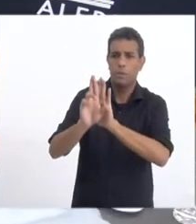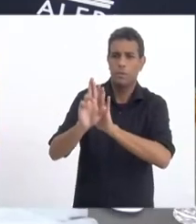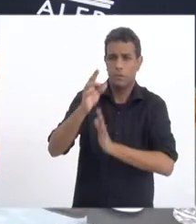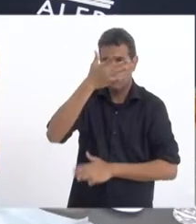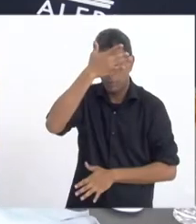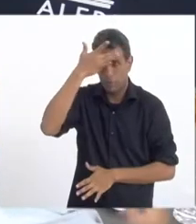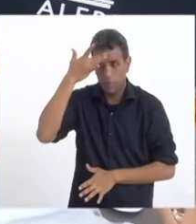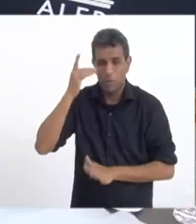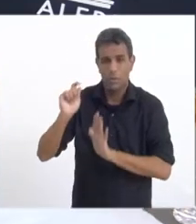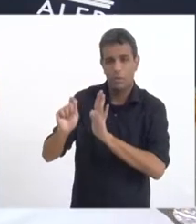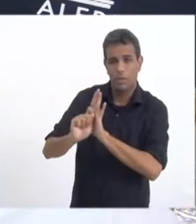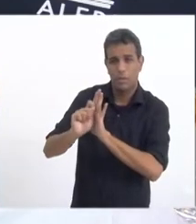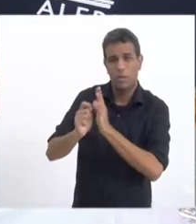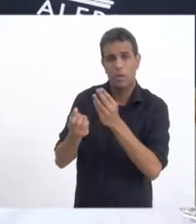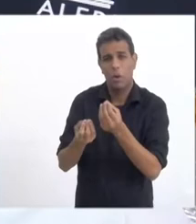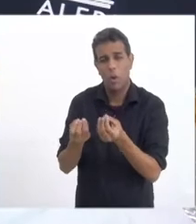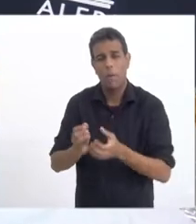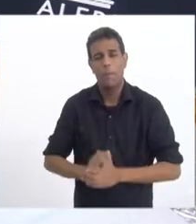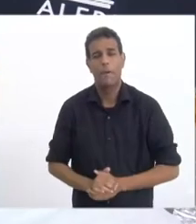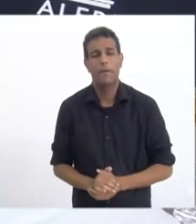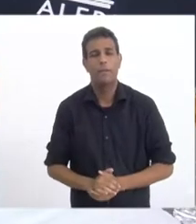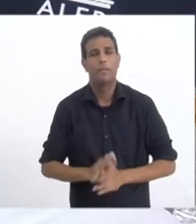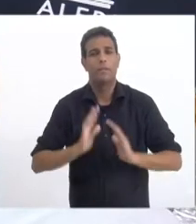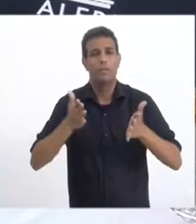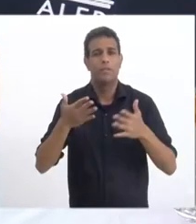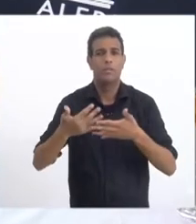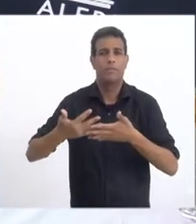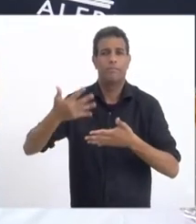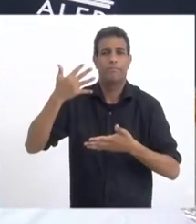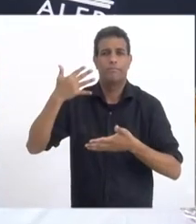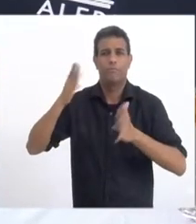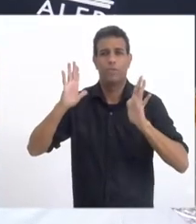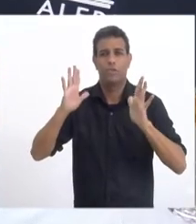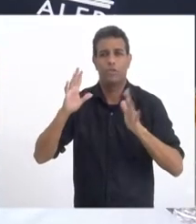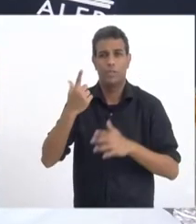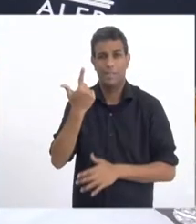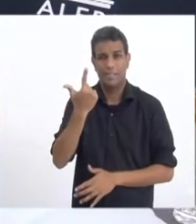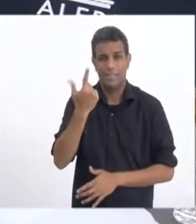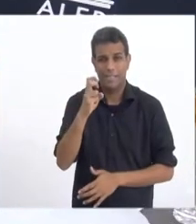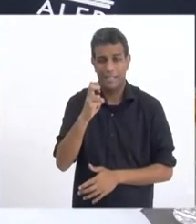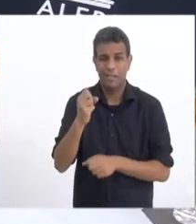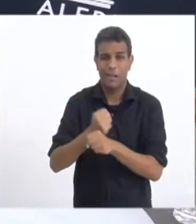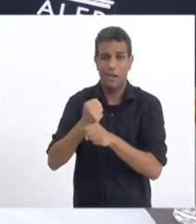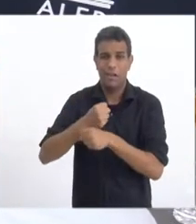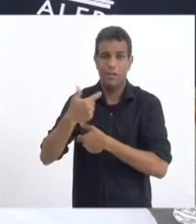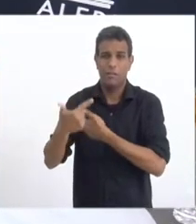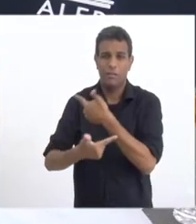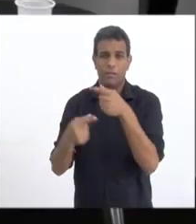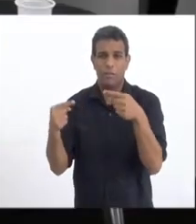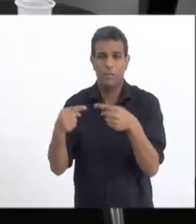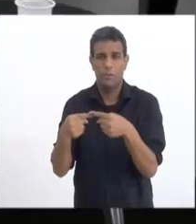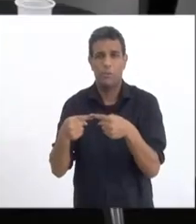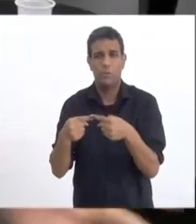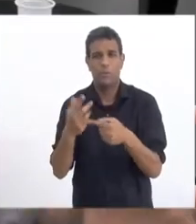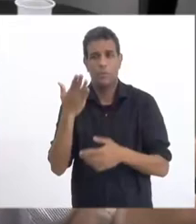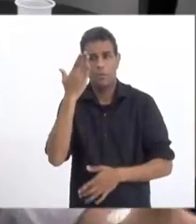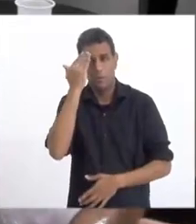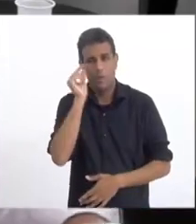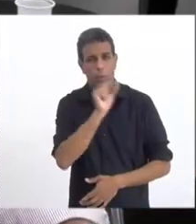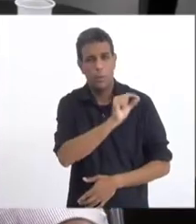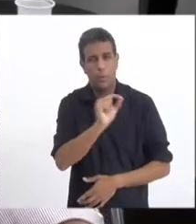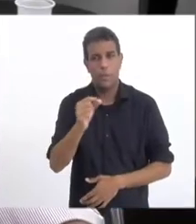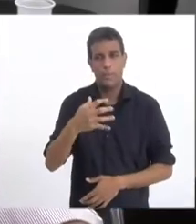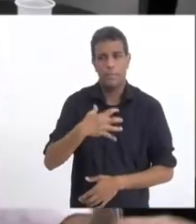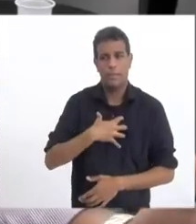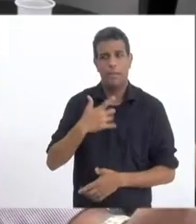quero representar o dependente químico? Porque eu fui um usuário de dependente químico durante 15 anos. E eu sei o que o dependente